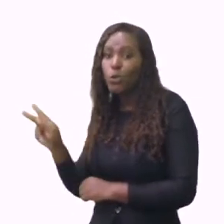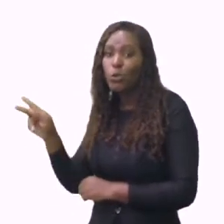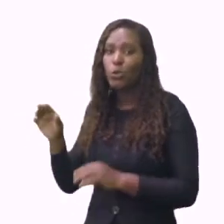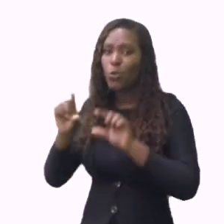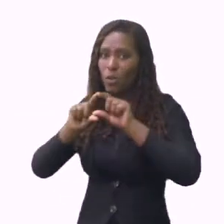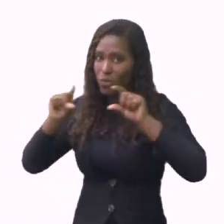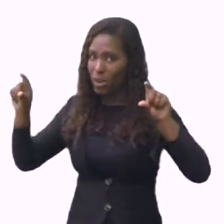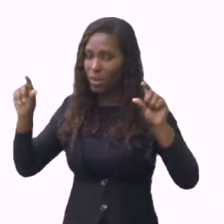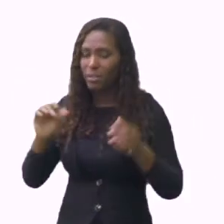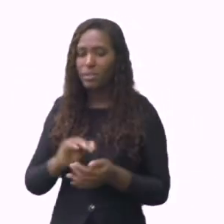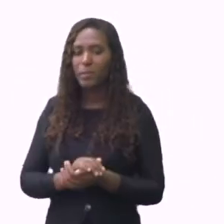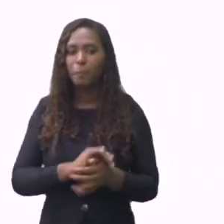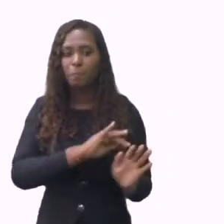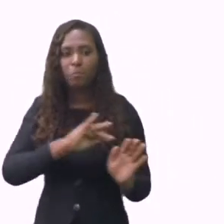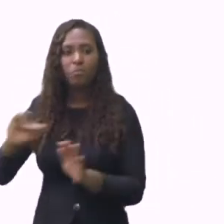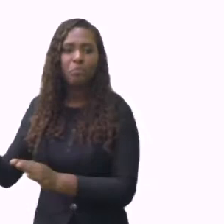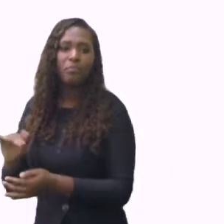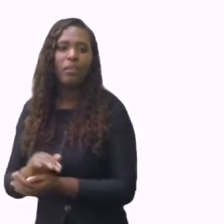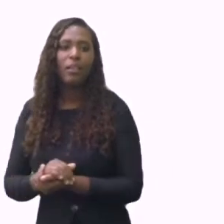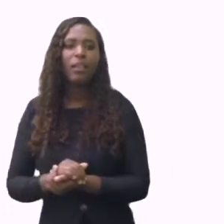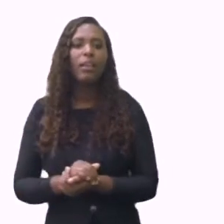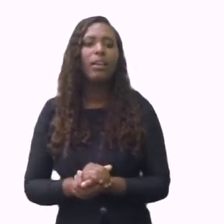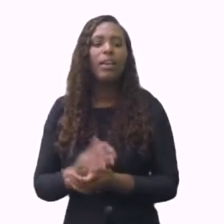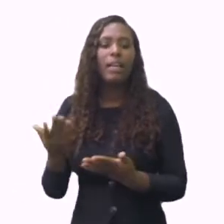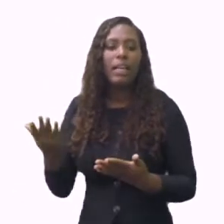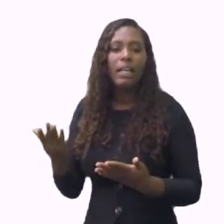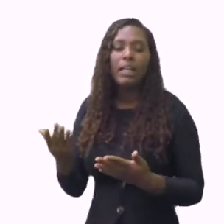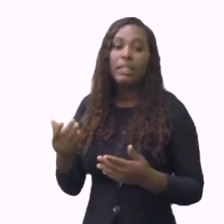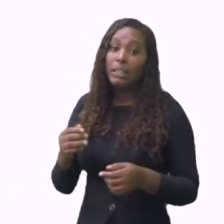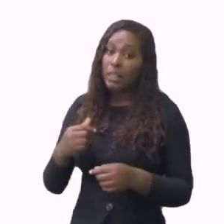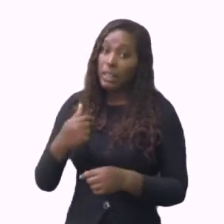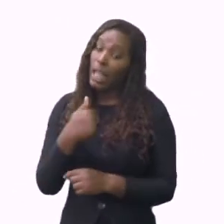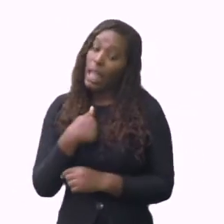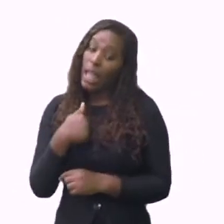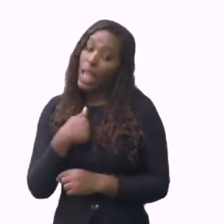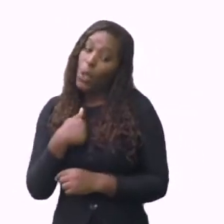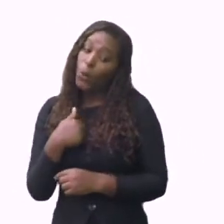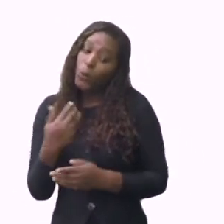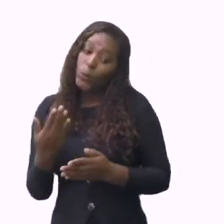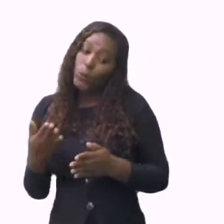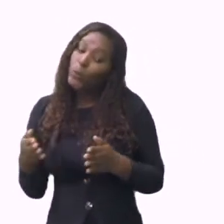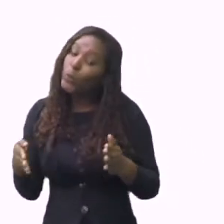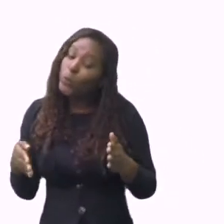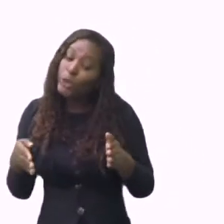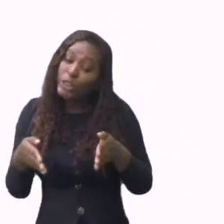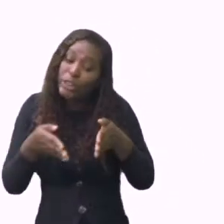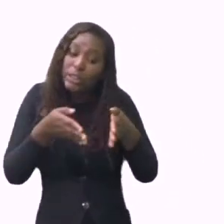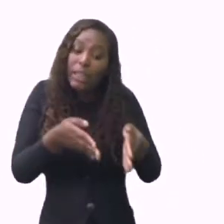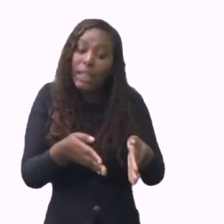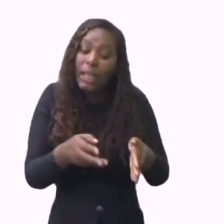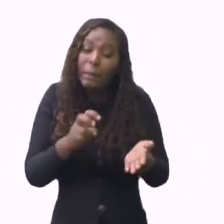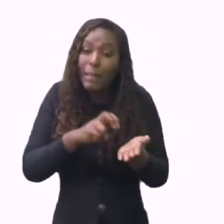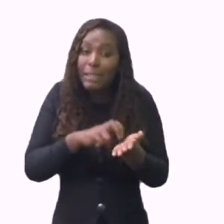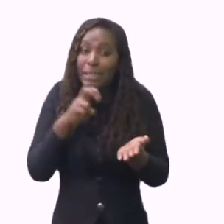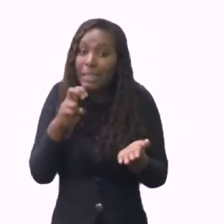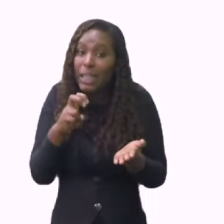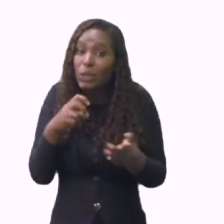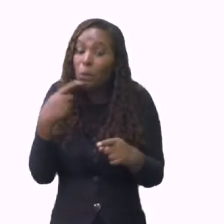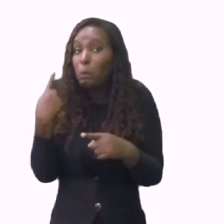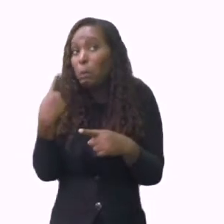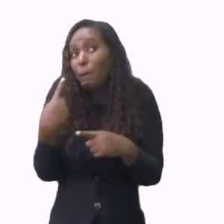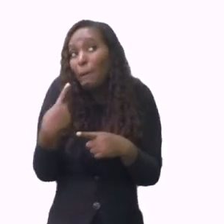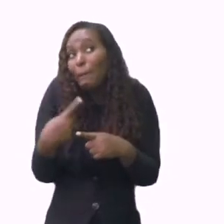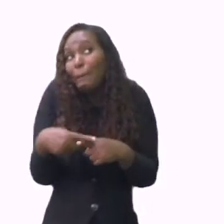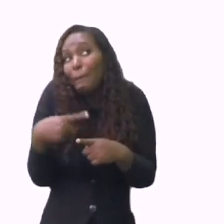que naquele momento eu precisei dar uma pausa e deixei continuar sem dizer? Então, a